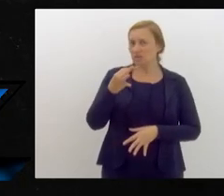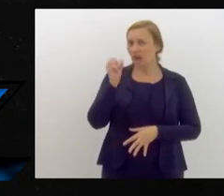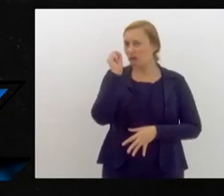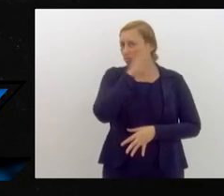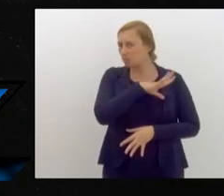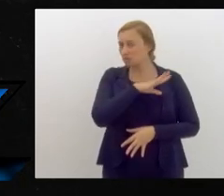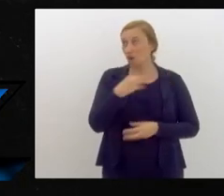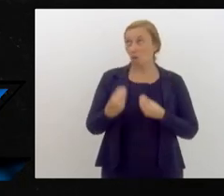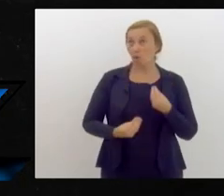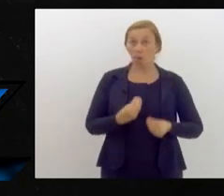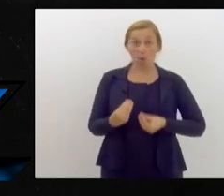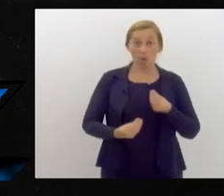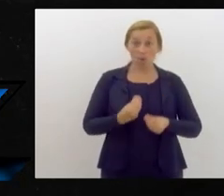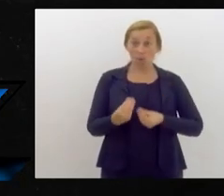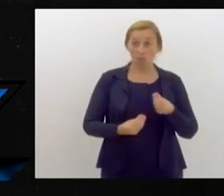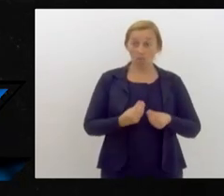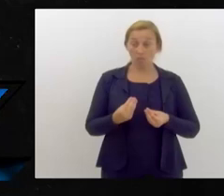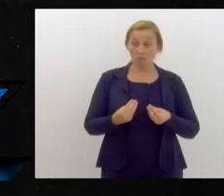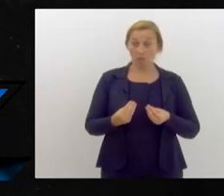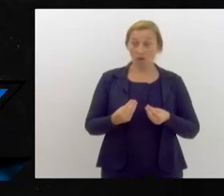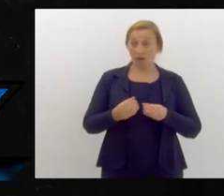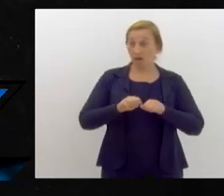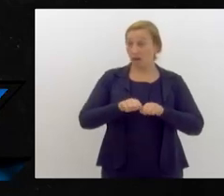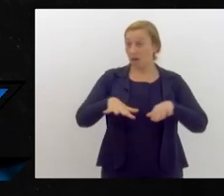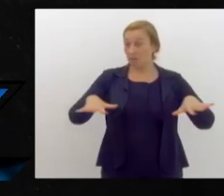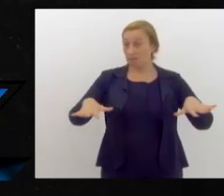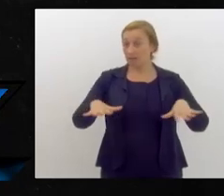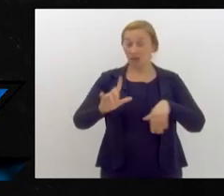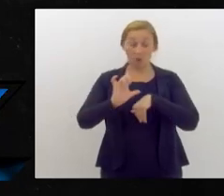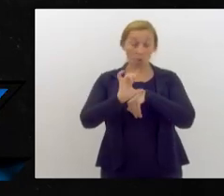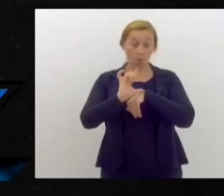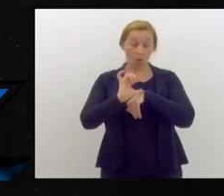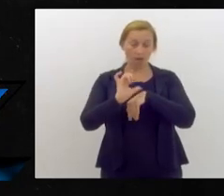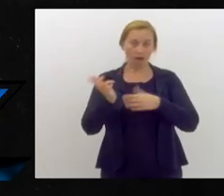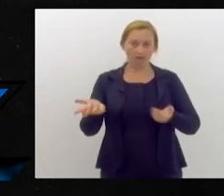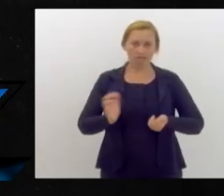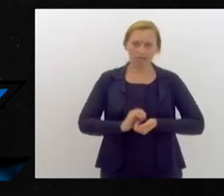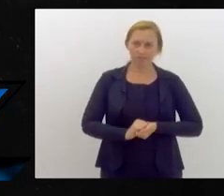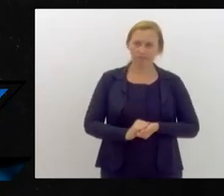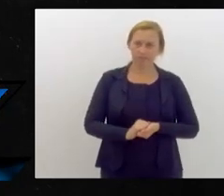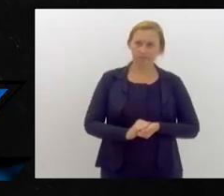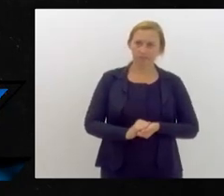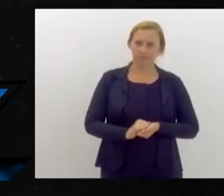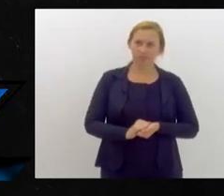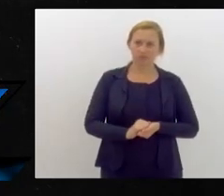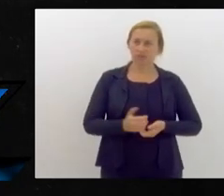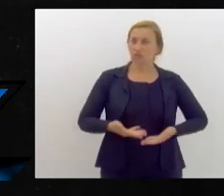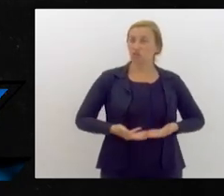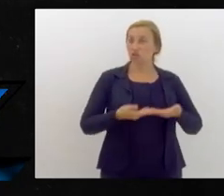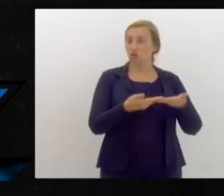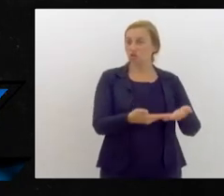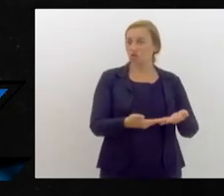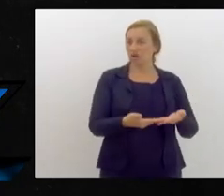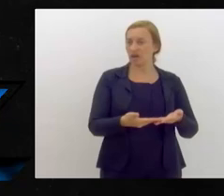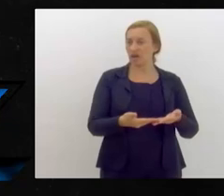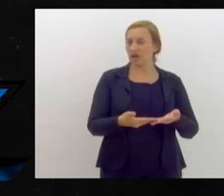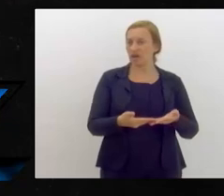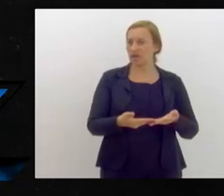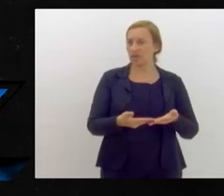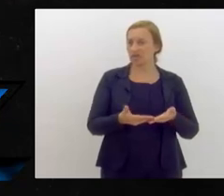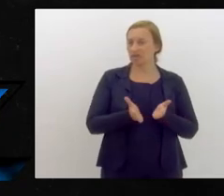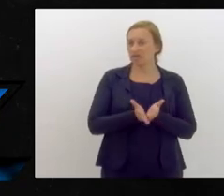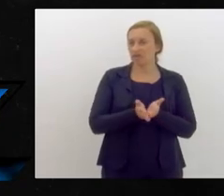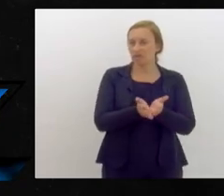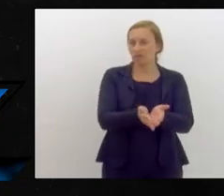como ampliar o horário não é oferta de deslocamento das